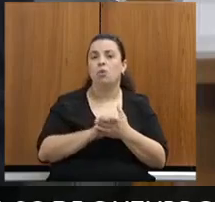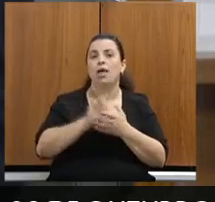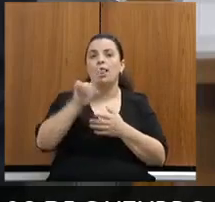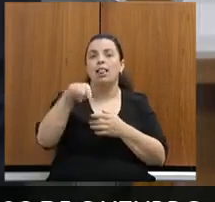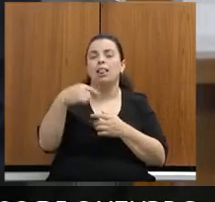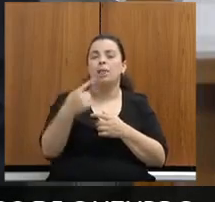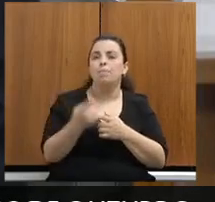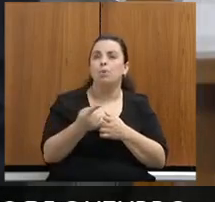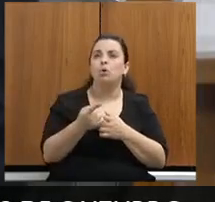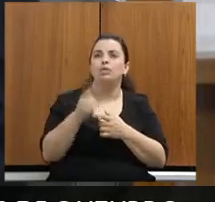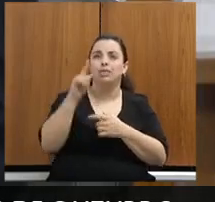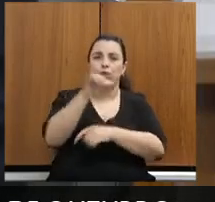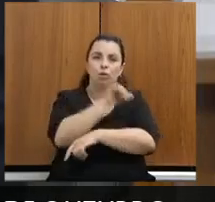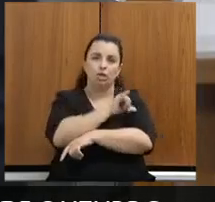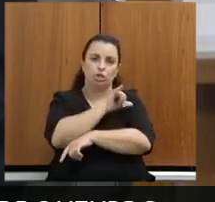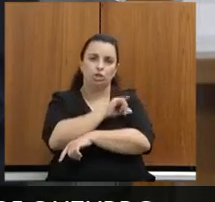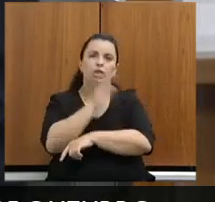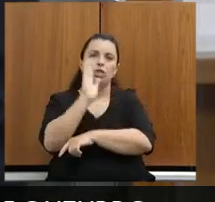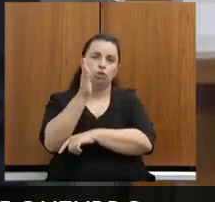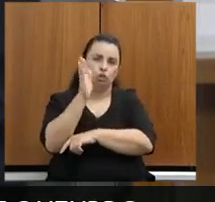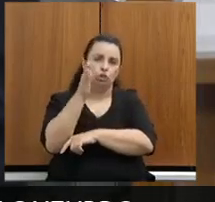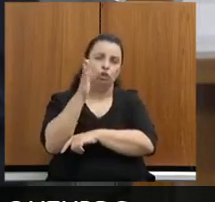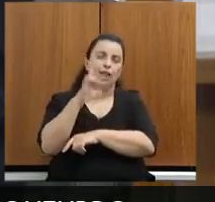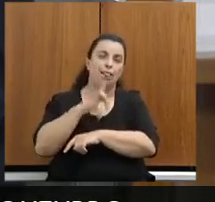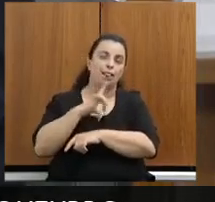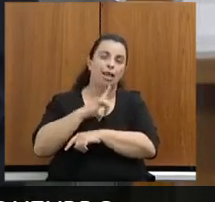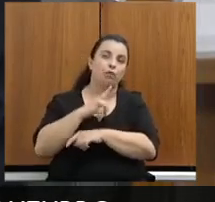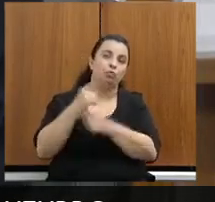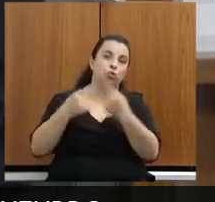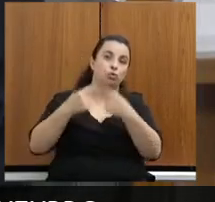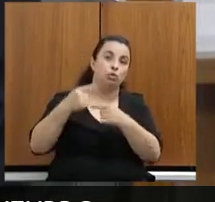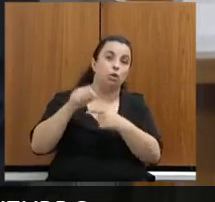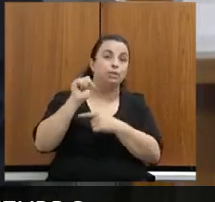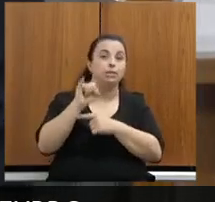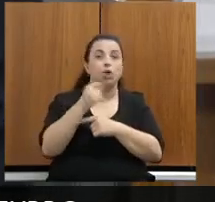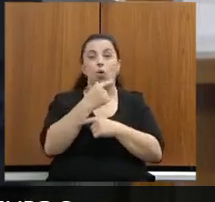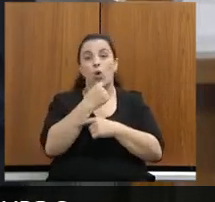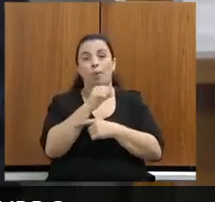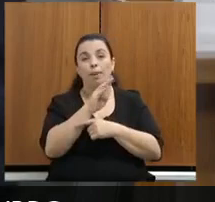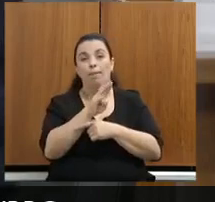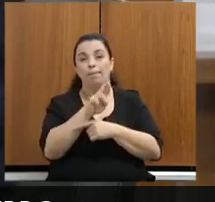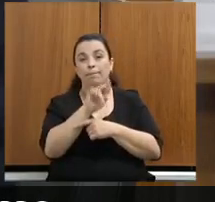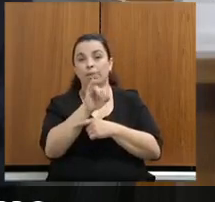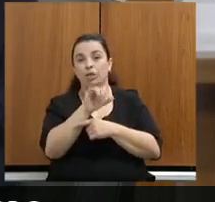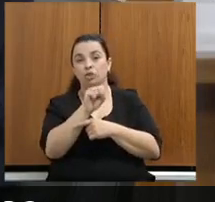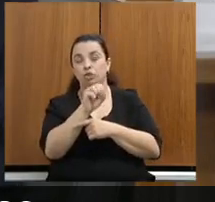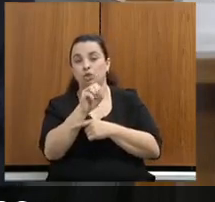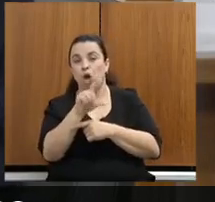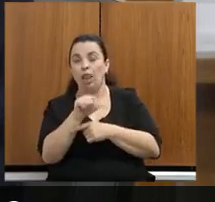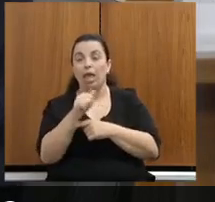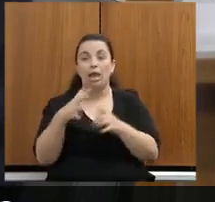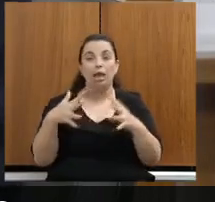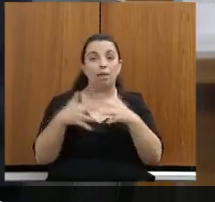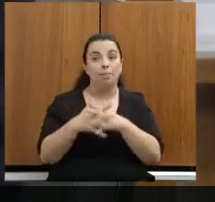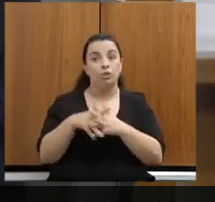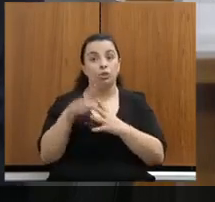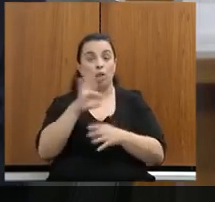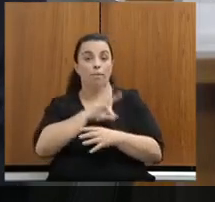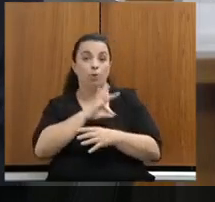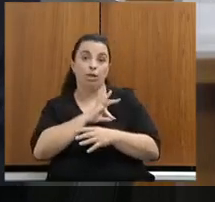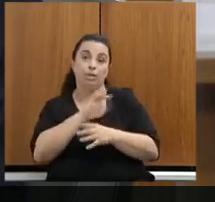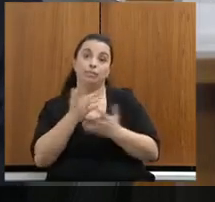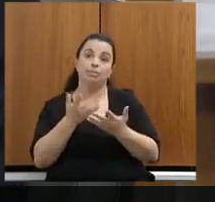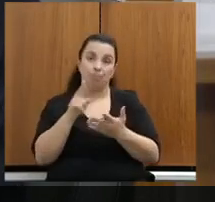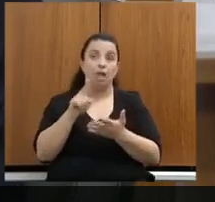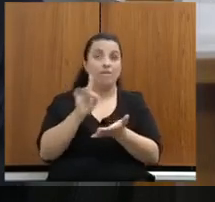no rio nós temos a discussão se o Brizola impediu ou não que as Polícias continuam a impulsionar as comunidades e ele realmente me pediu